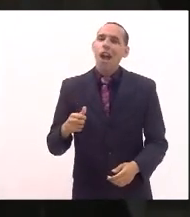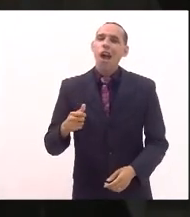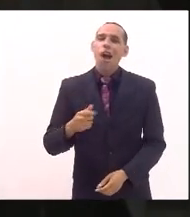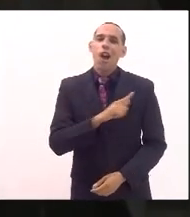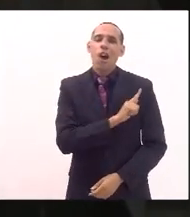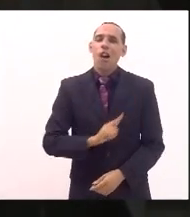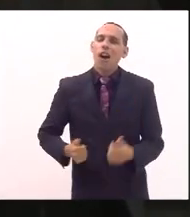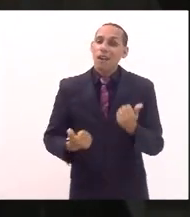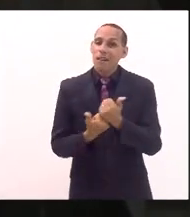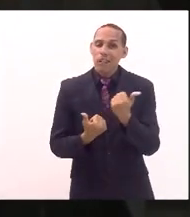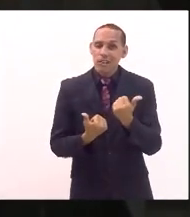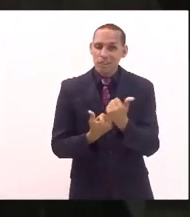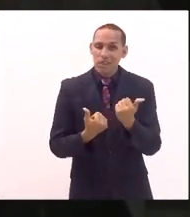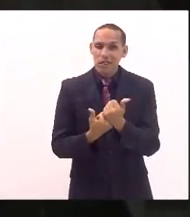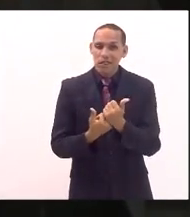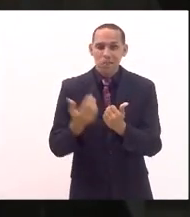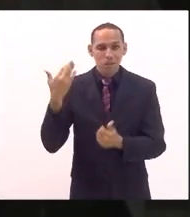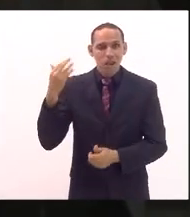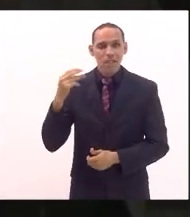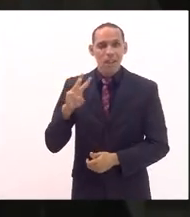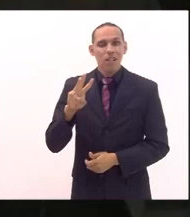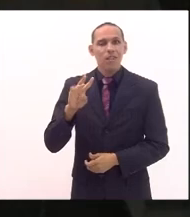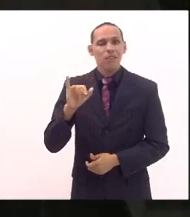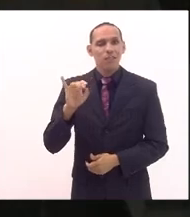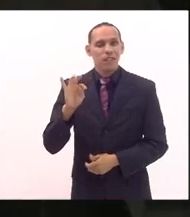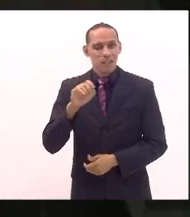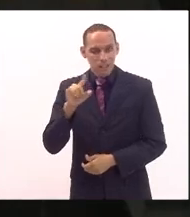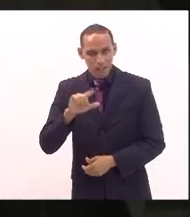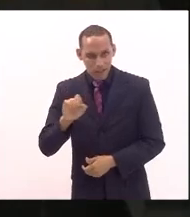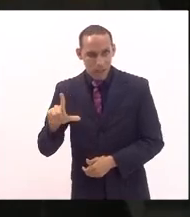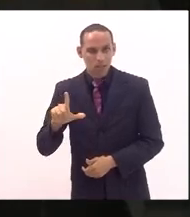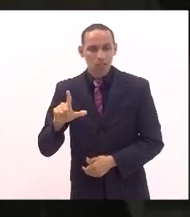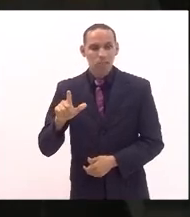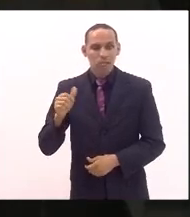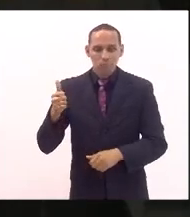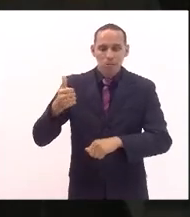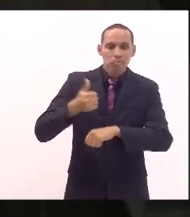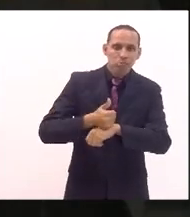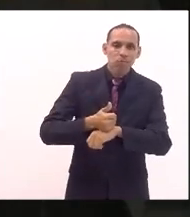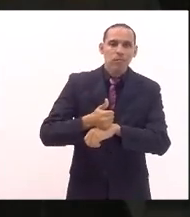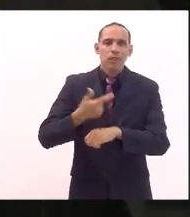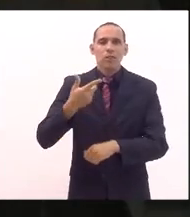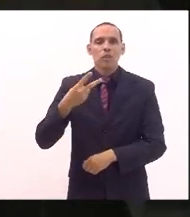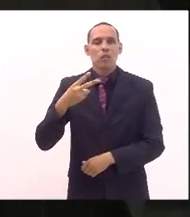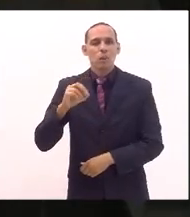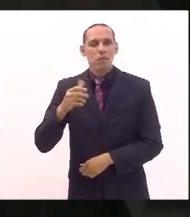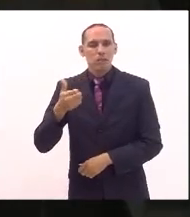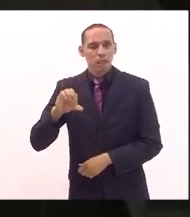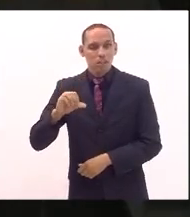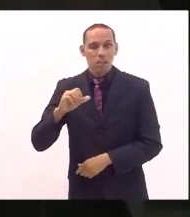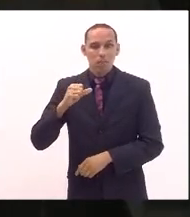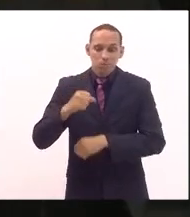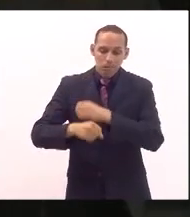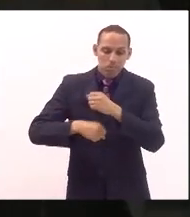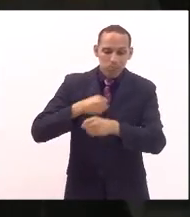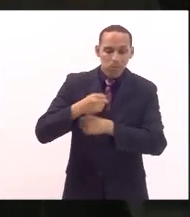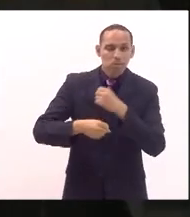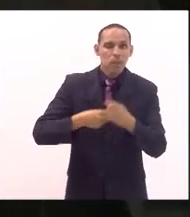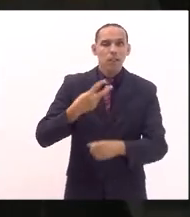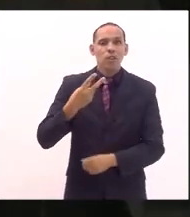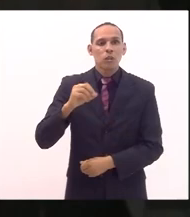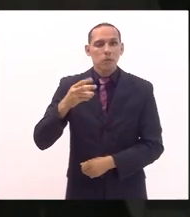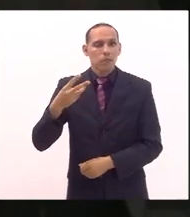do Rio de Janeiro quando Wilson Vitor assumiu o governo da vida nove depois assumiu o governo em agosto dia